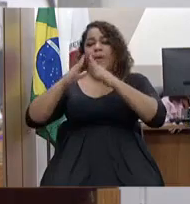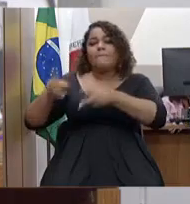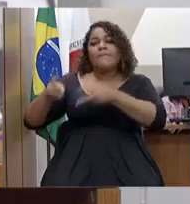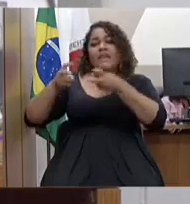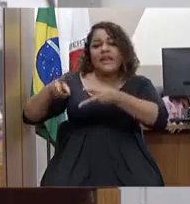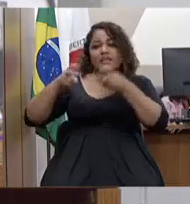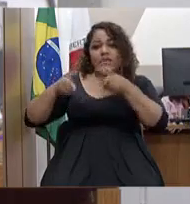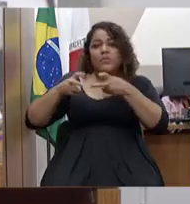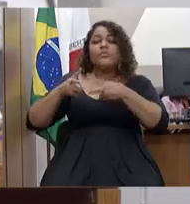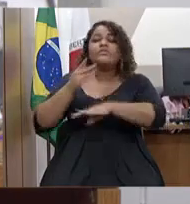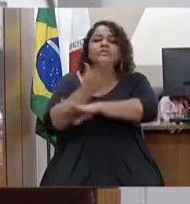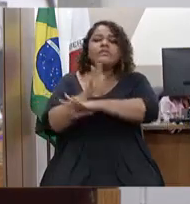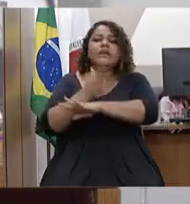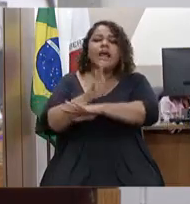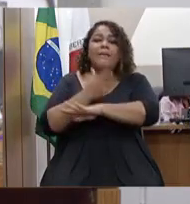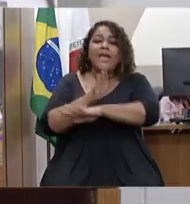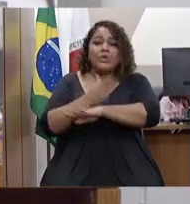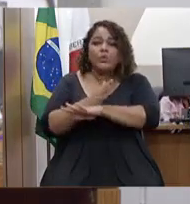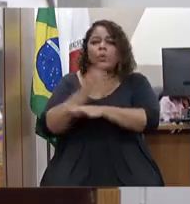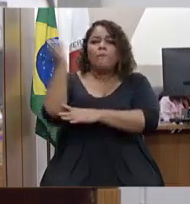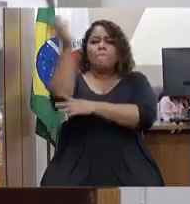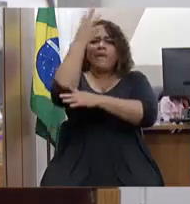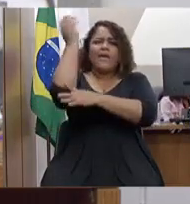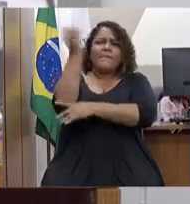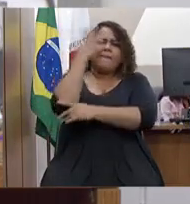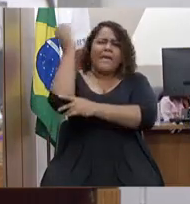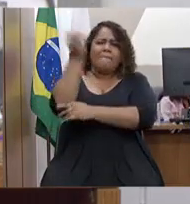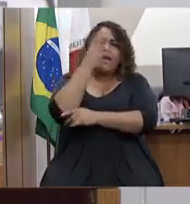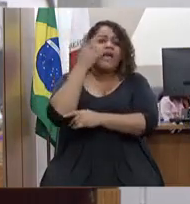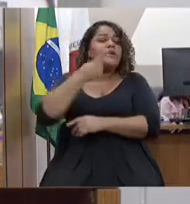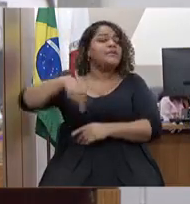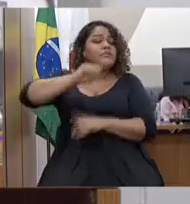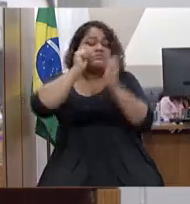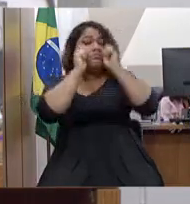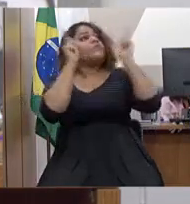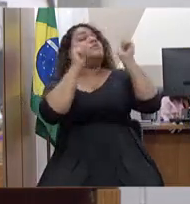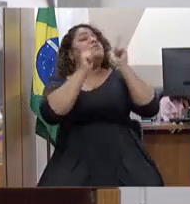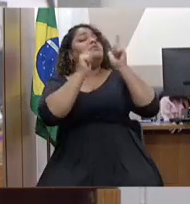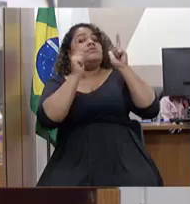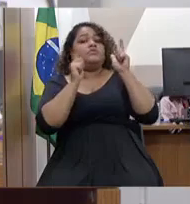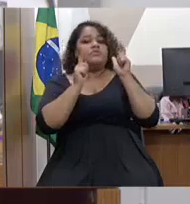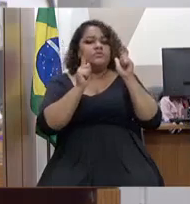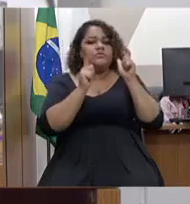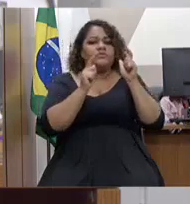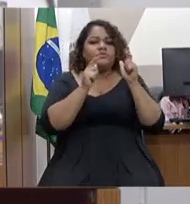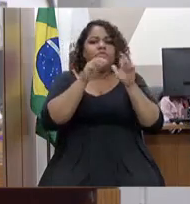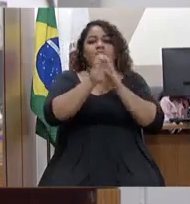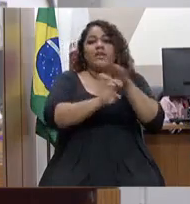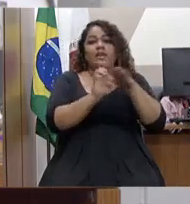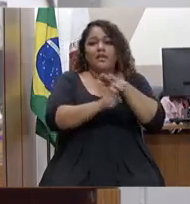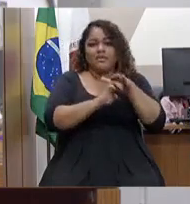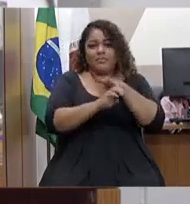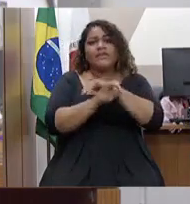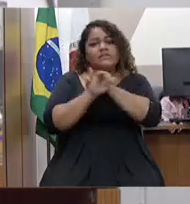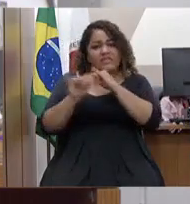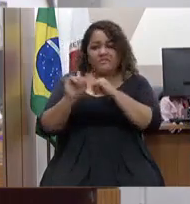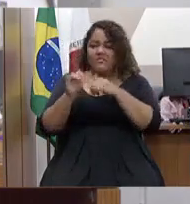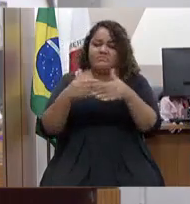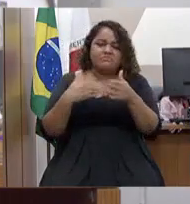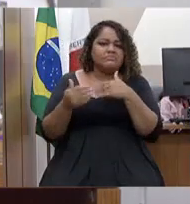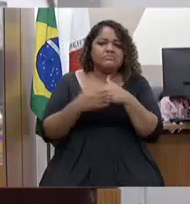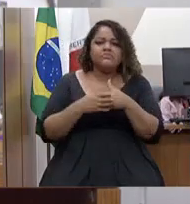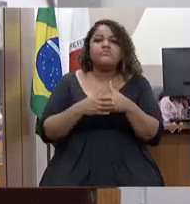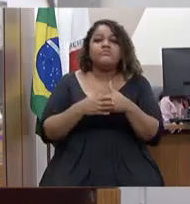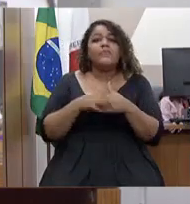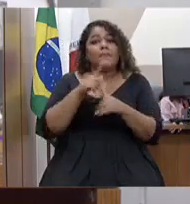e assustado mesmo que as empresas informam é a gente garantir a sobrevivência e a vida dos trabalhadores e dos trabalhadores mas para isso